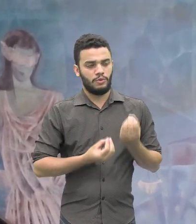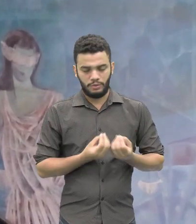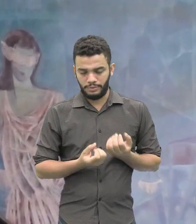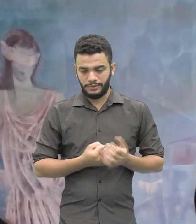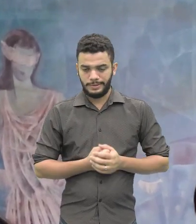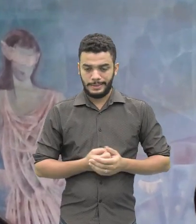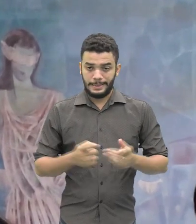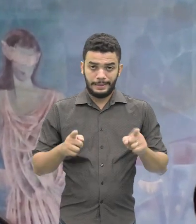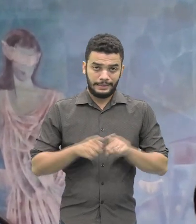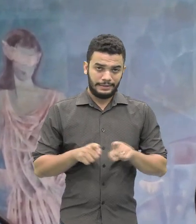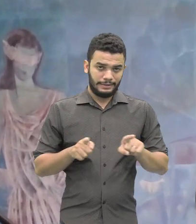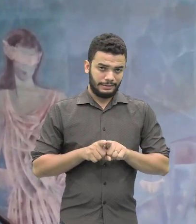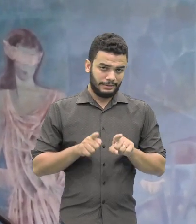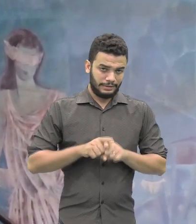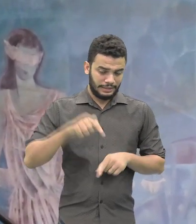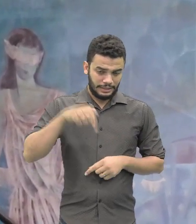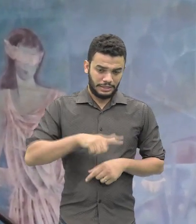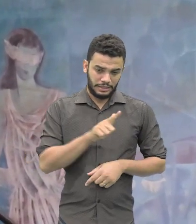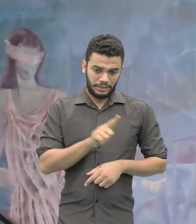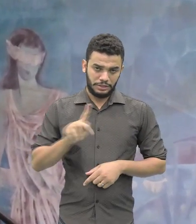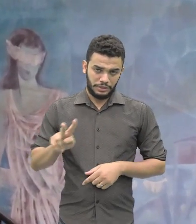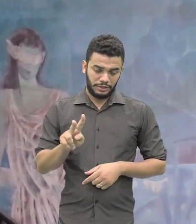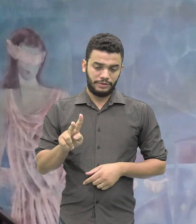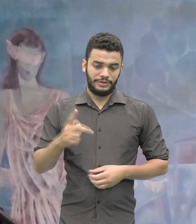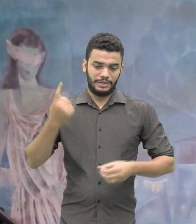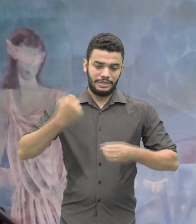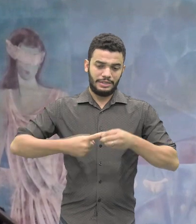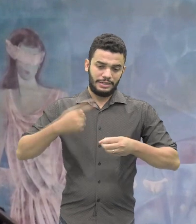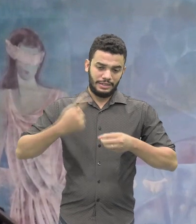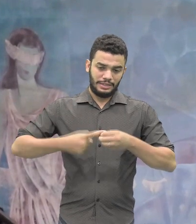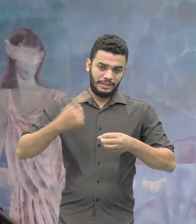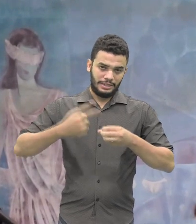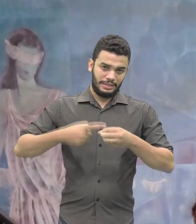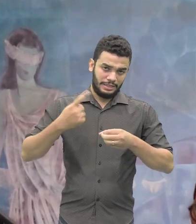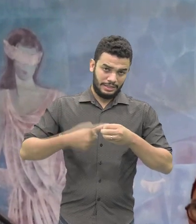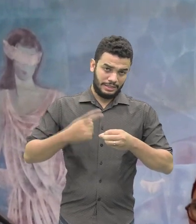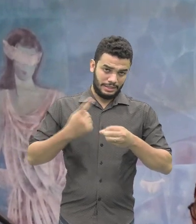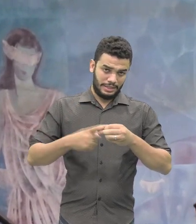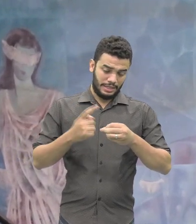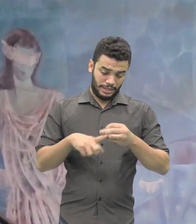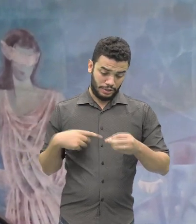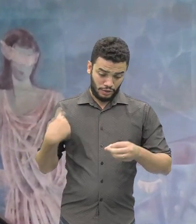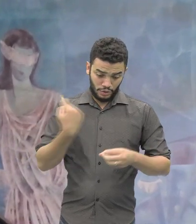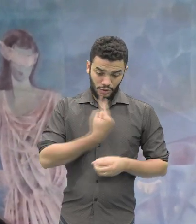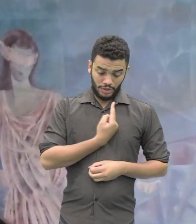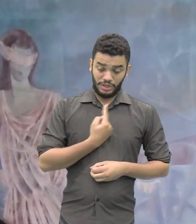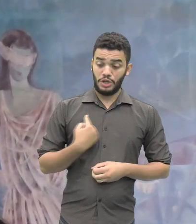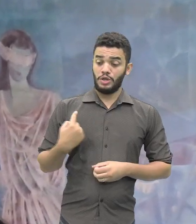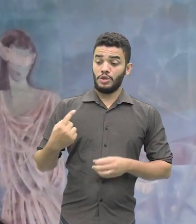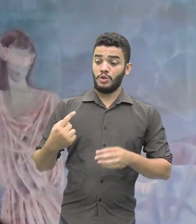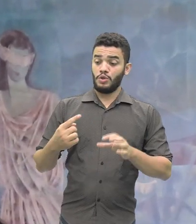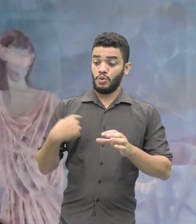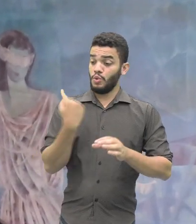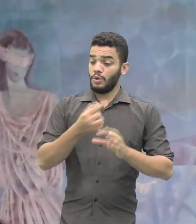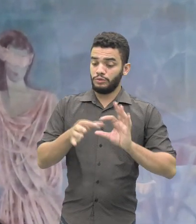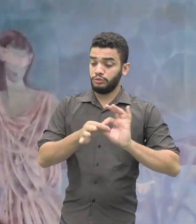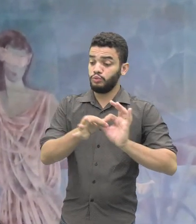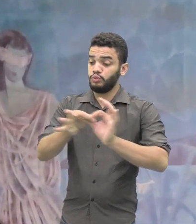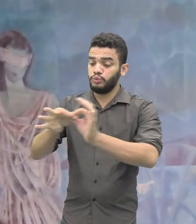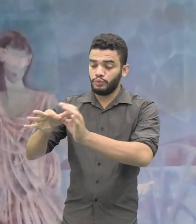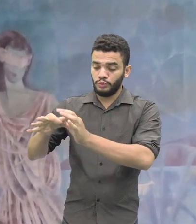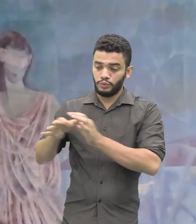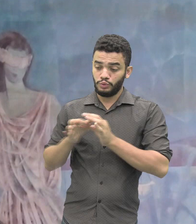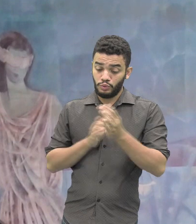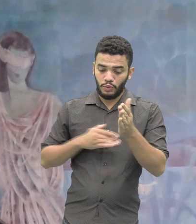entendermos que o governador Valadares é uma só não é a secretaria de educação não é da saúde não é da assistência não é